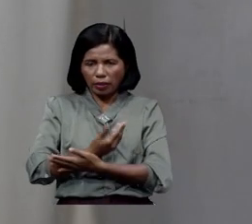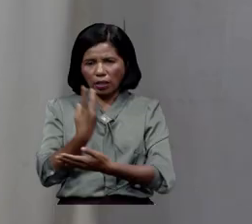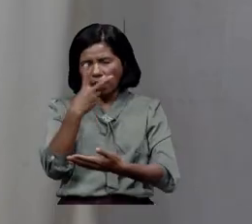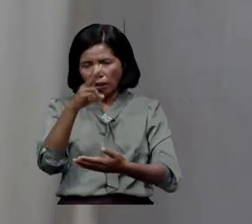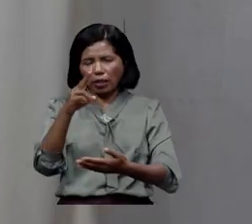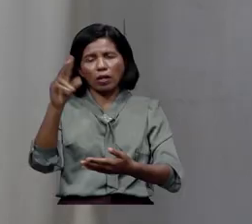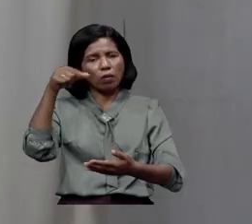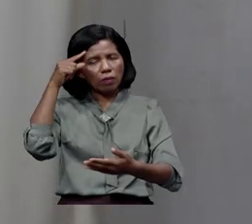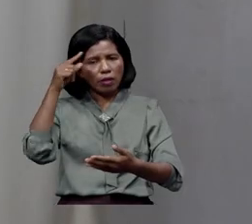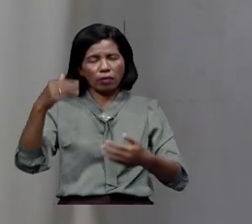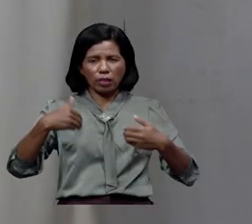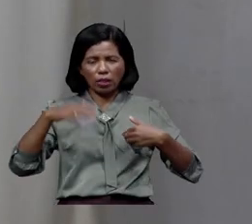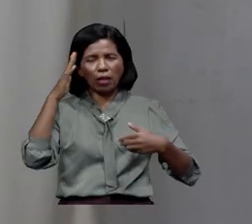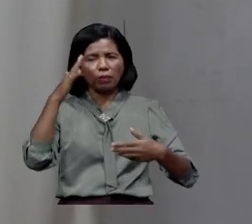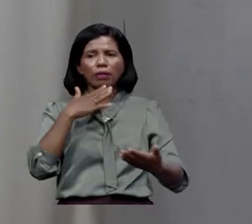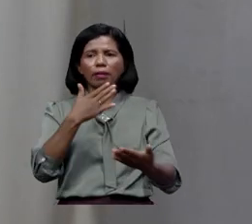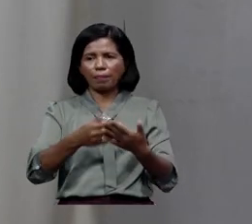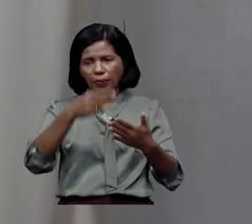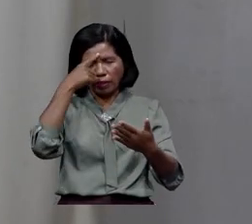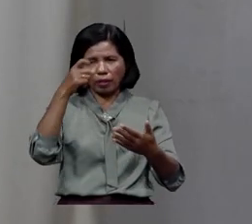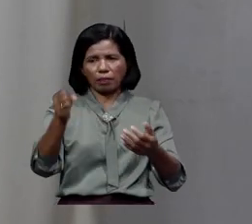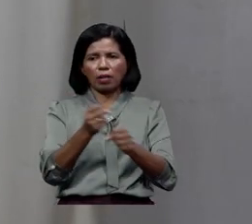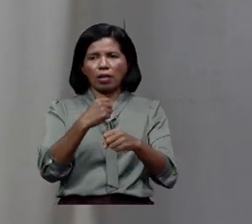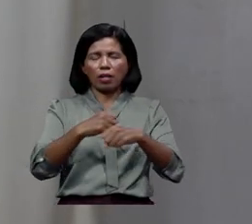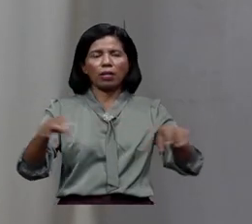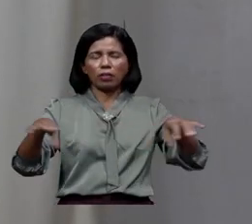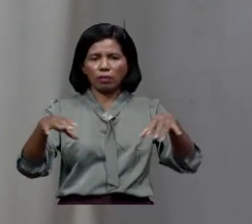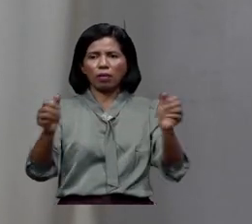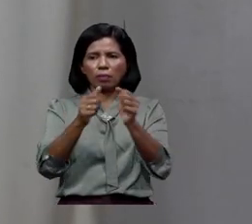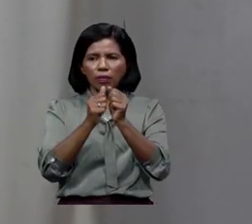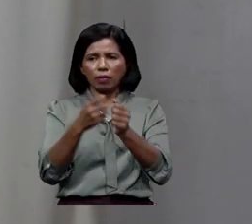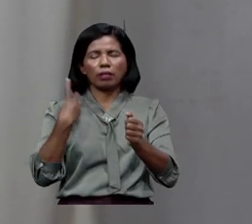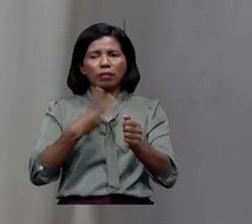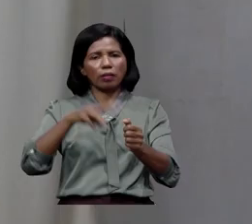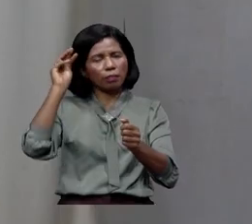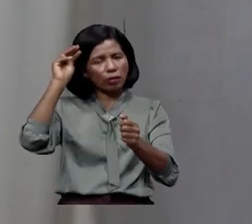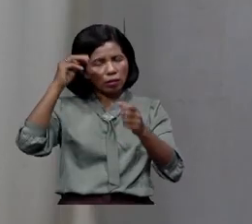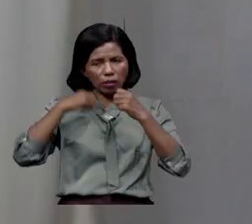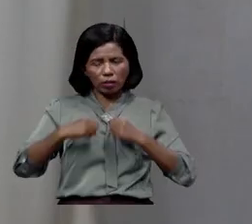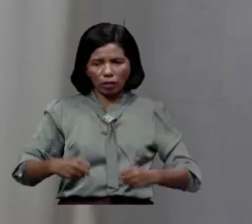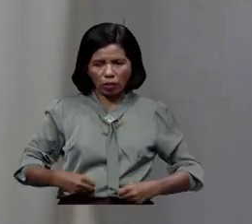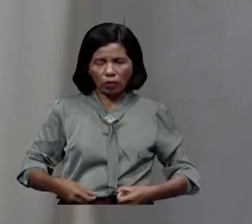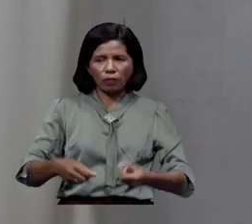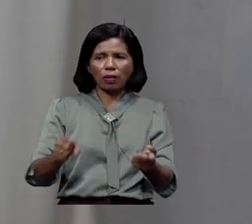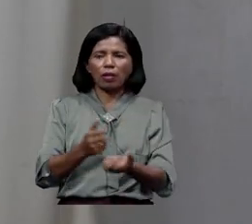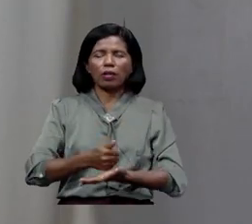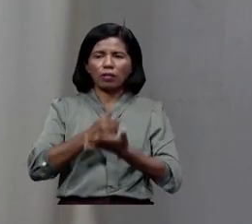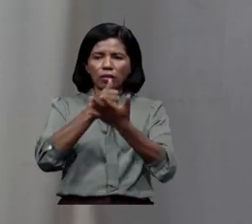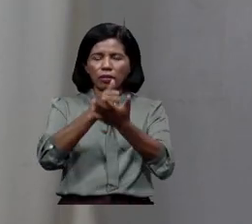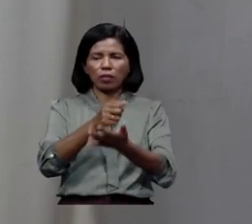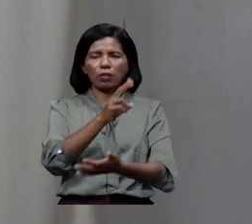uma iniciativa dia tamba hona serviço amuto ko leucita ni mister da saudi ho apoio yo na esencia na